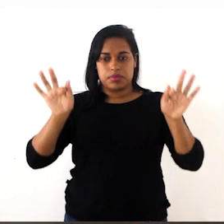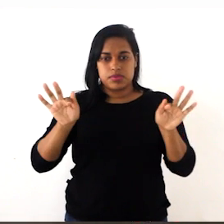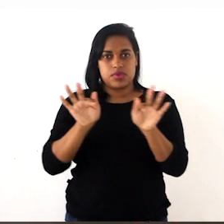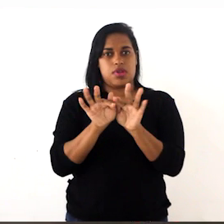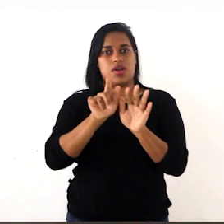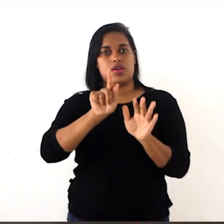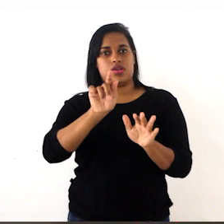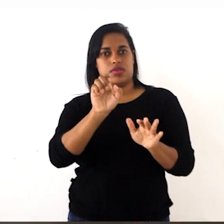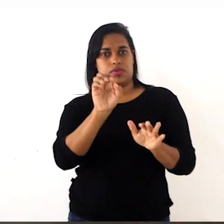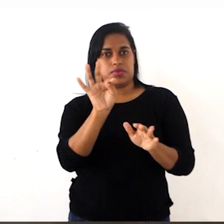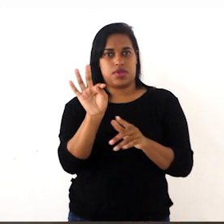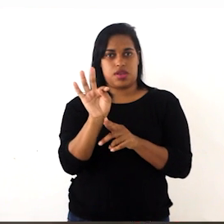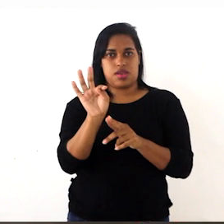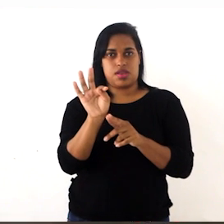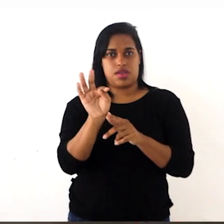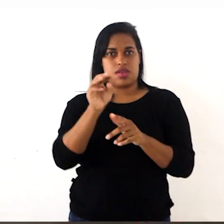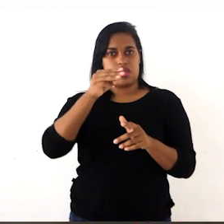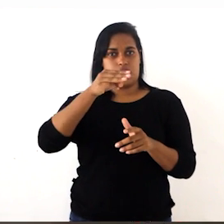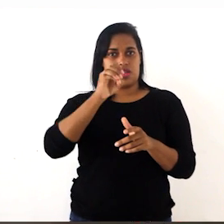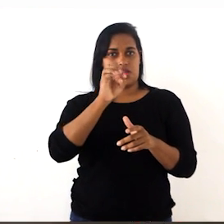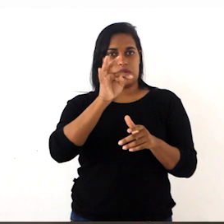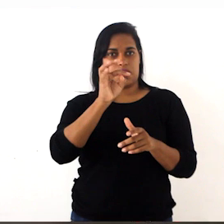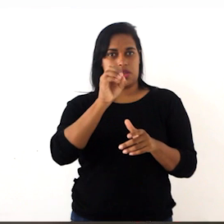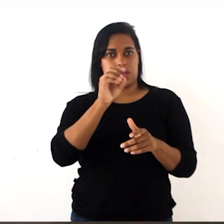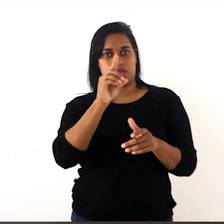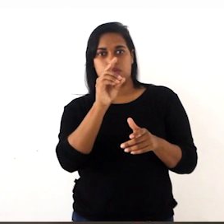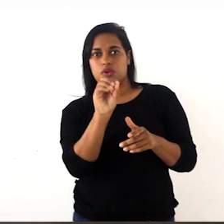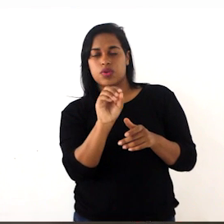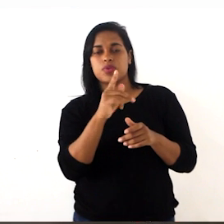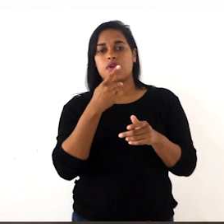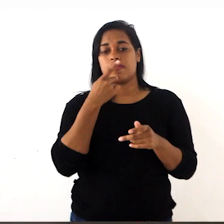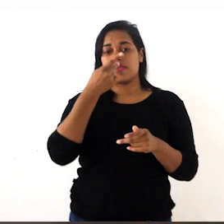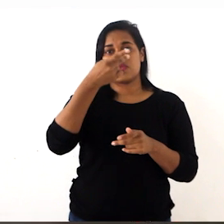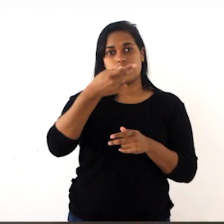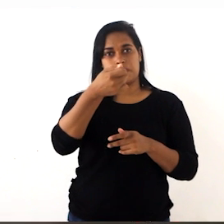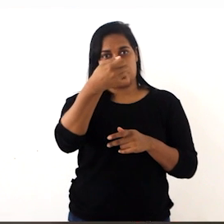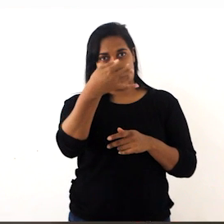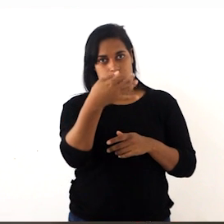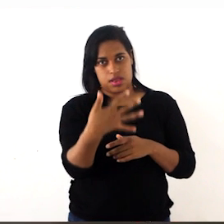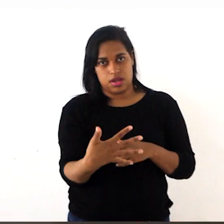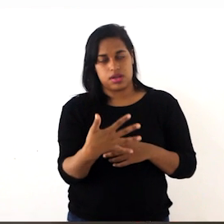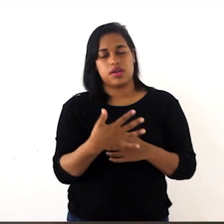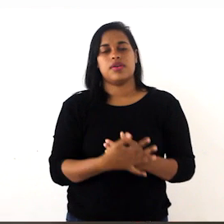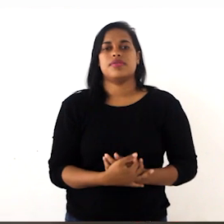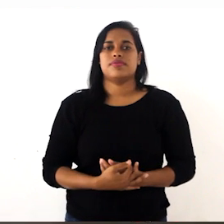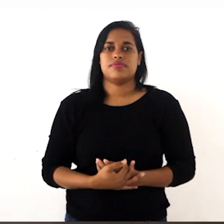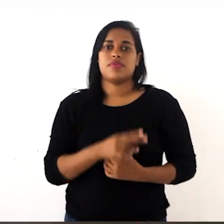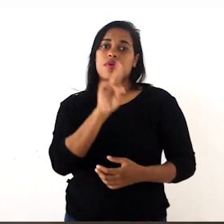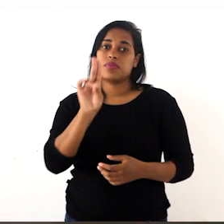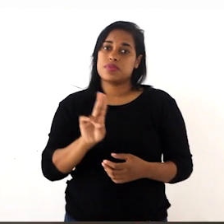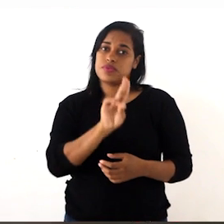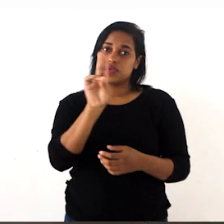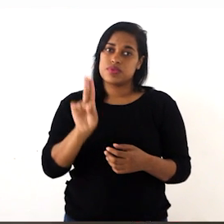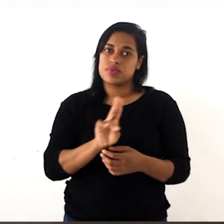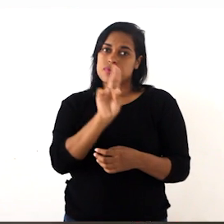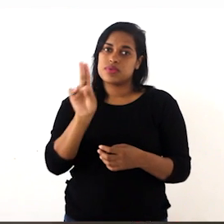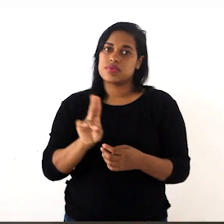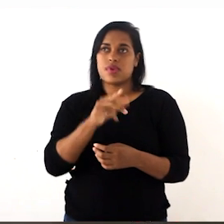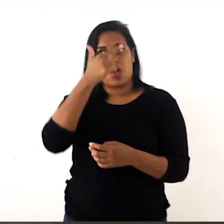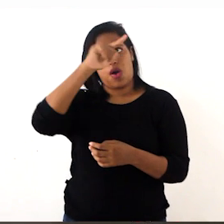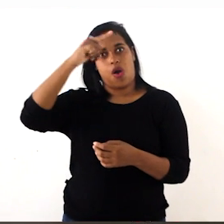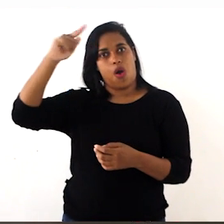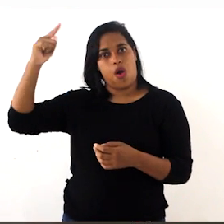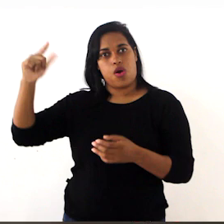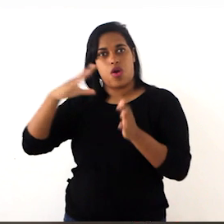vez de post em método, a gente pode mudar para get e ele vai funcionar. Mas vamos utilizar de uma outra